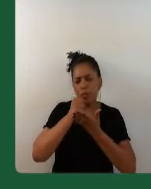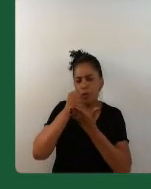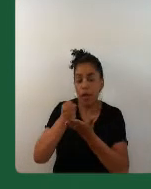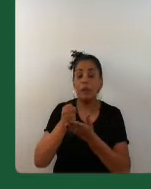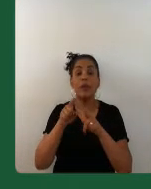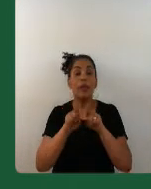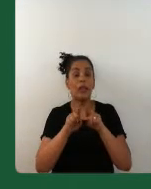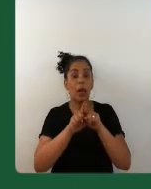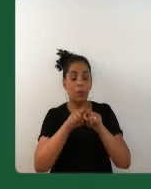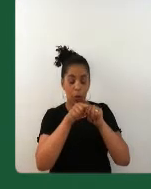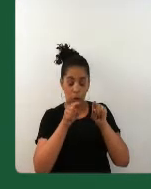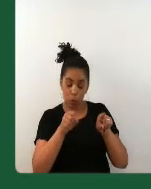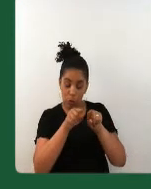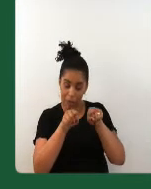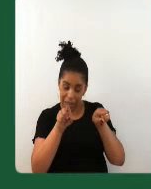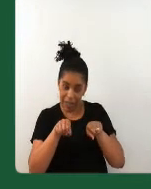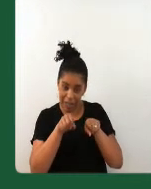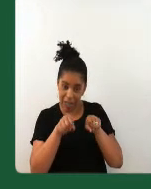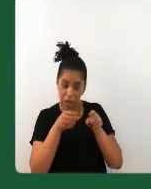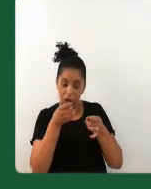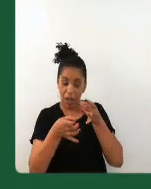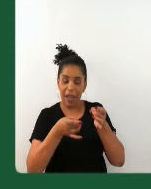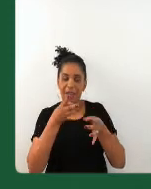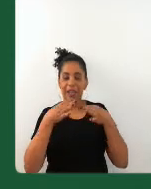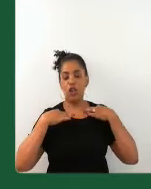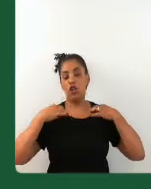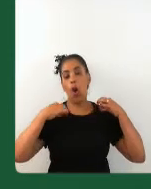bazar. Nosso bazar, ele